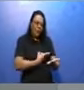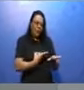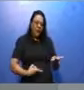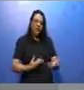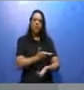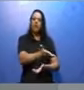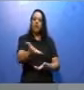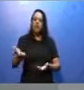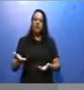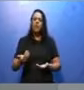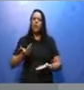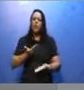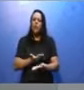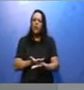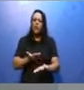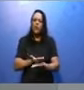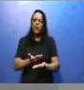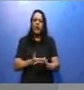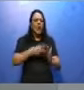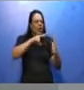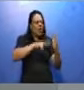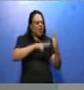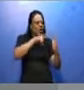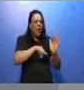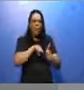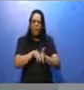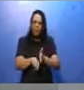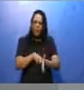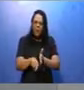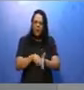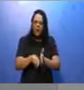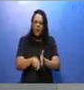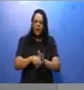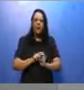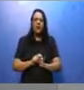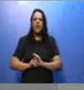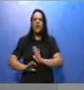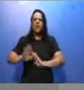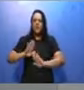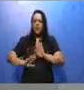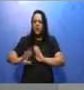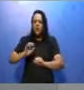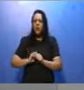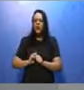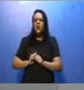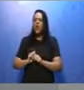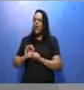vocês. Estudem, leem, pesquisem, se cuidem de seus